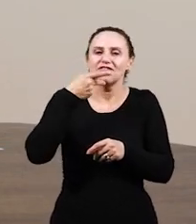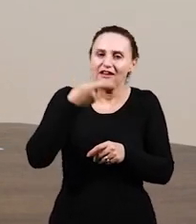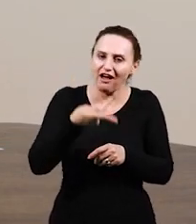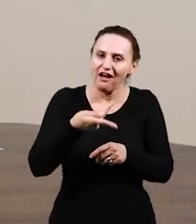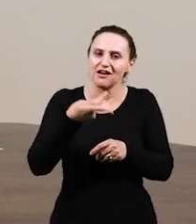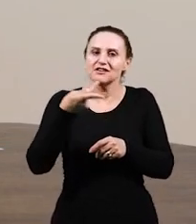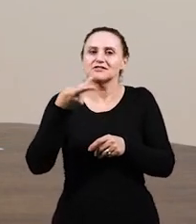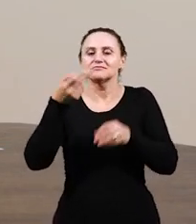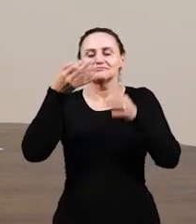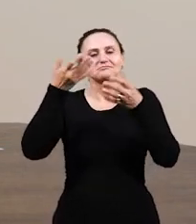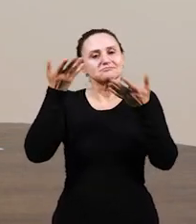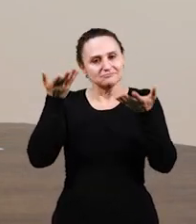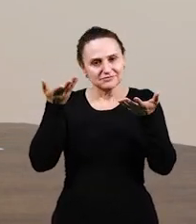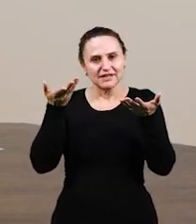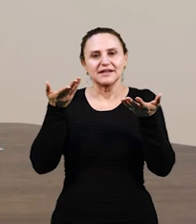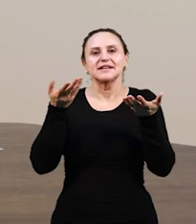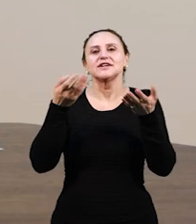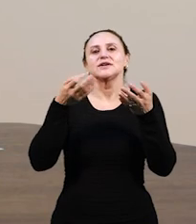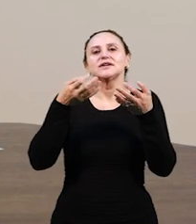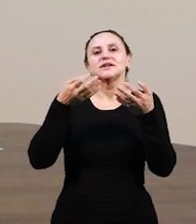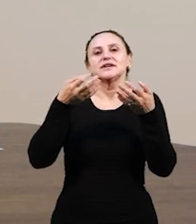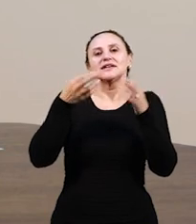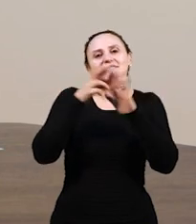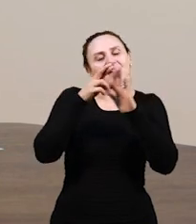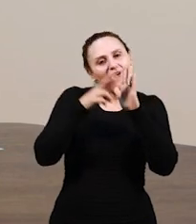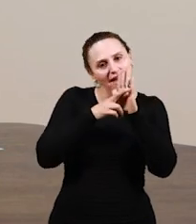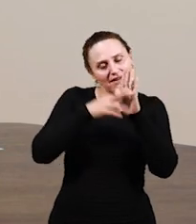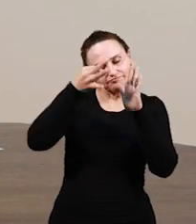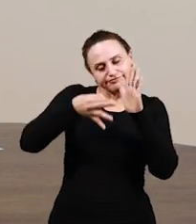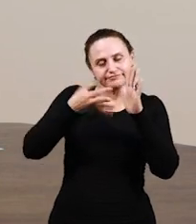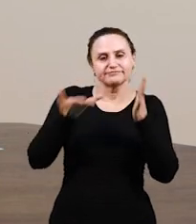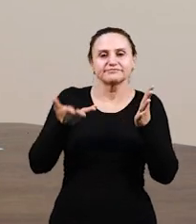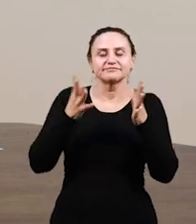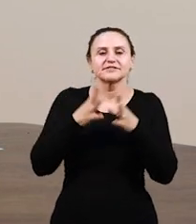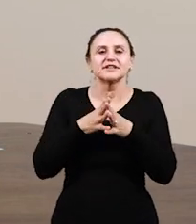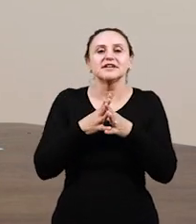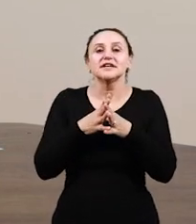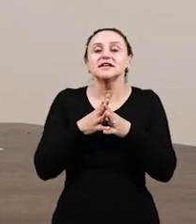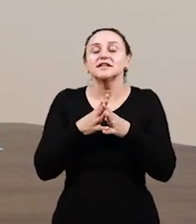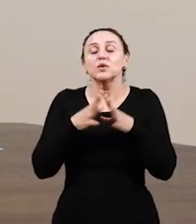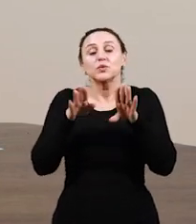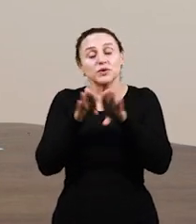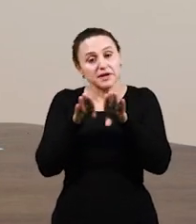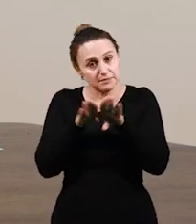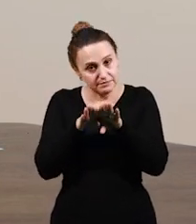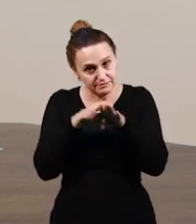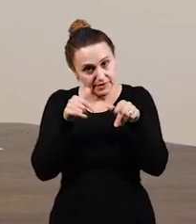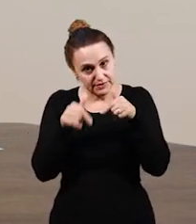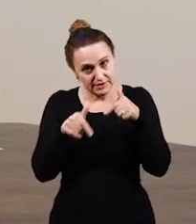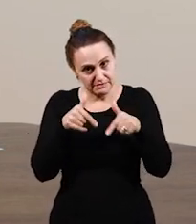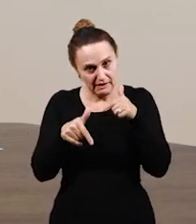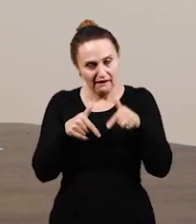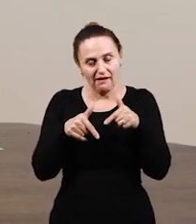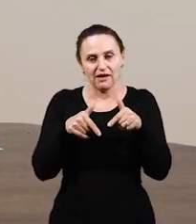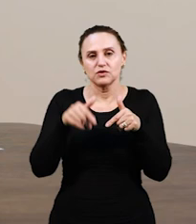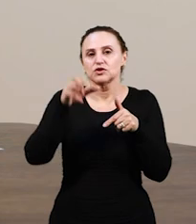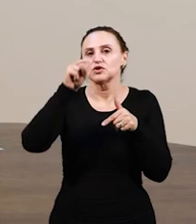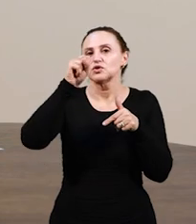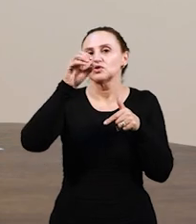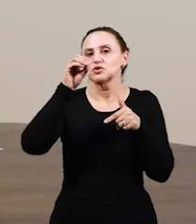nós fomos falou de limão ou falou abóbora E aí depois disso e o trabalho do sócio linguística é